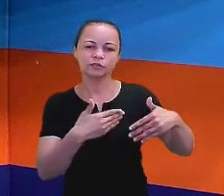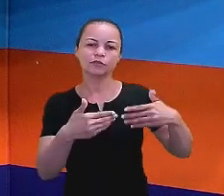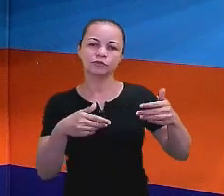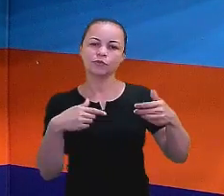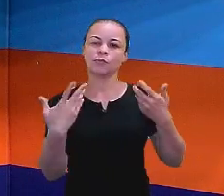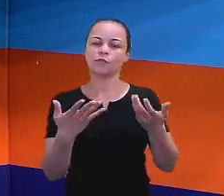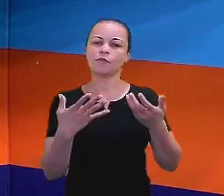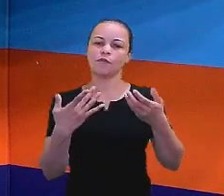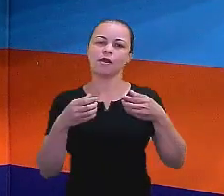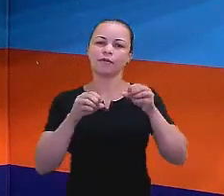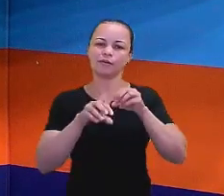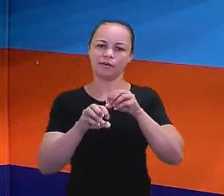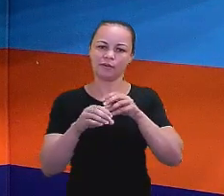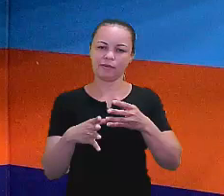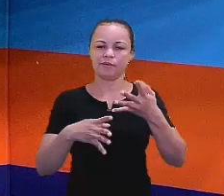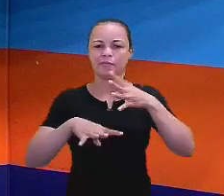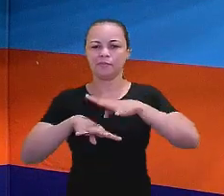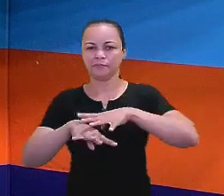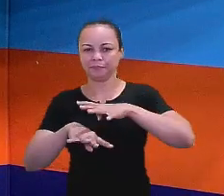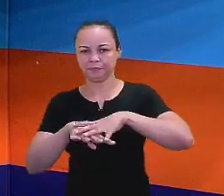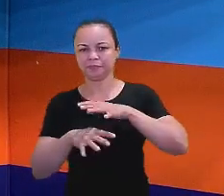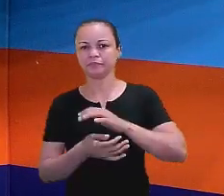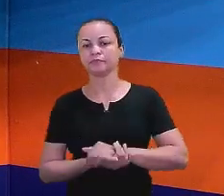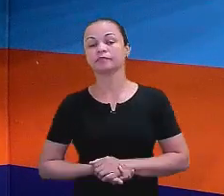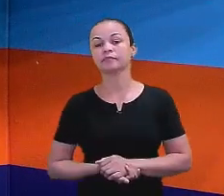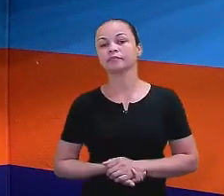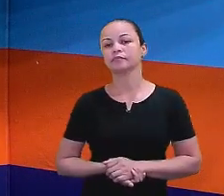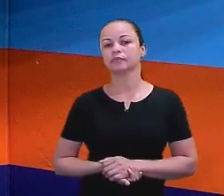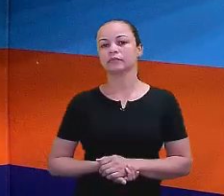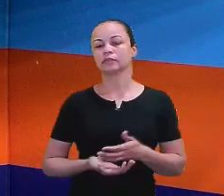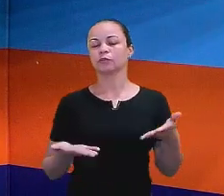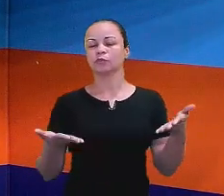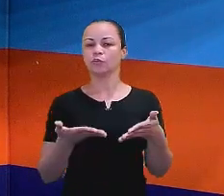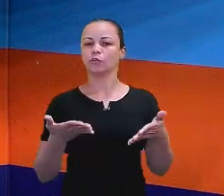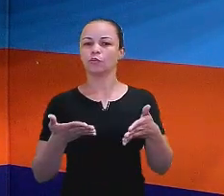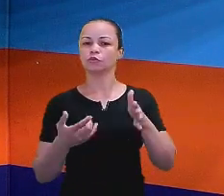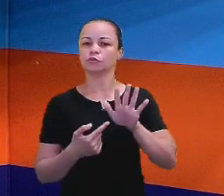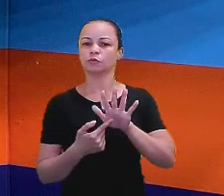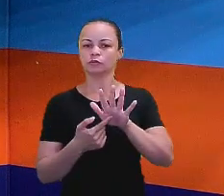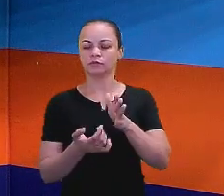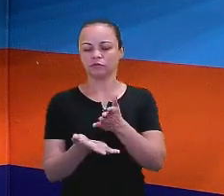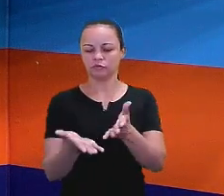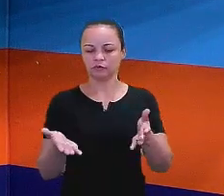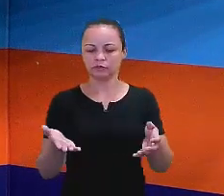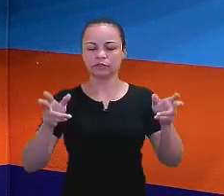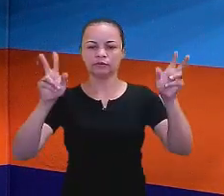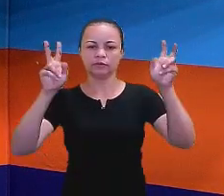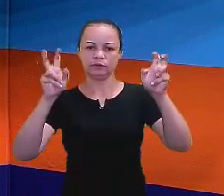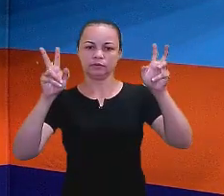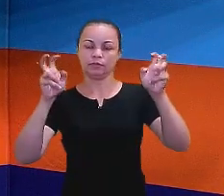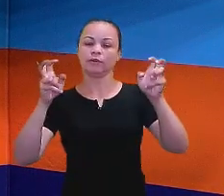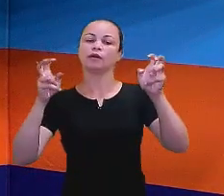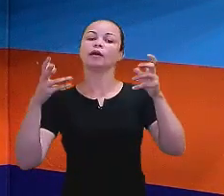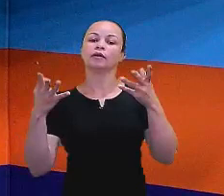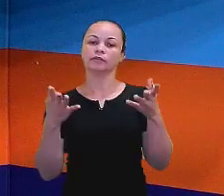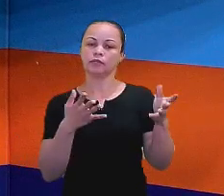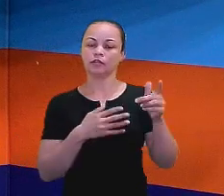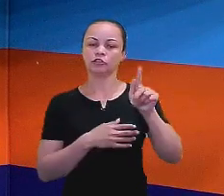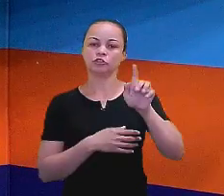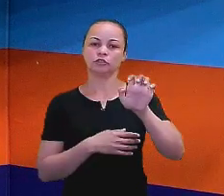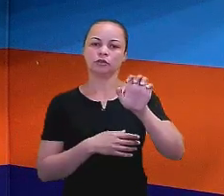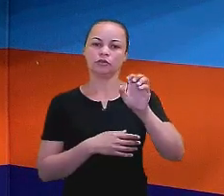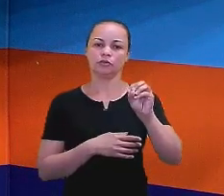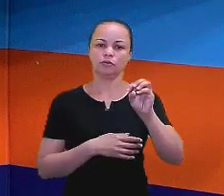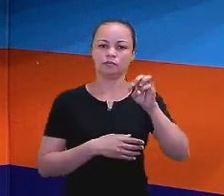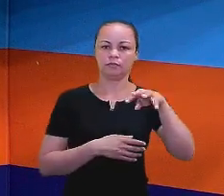da matemática. E hoje eu trago para vocês a unidade temática Geometria. Hoje a gente vai